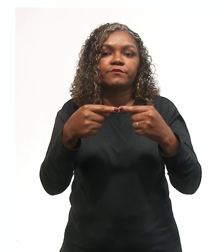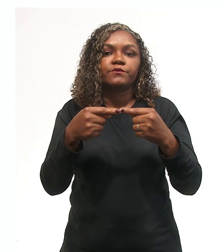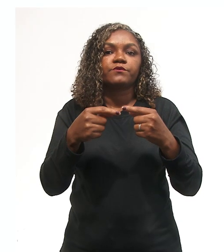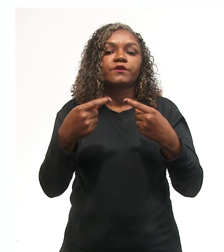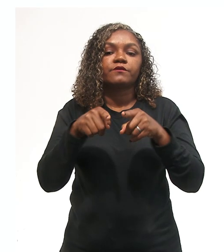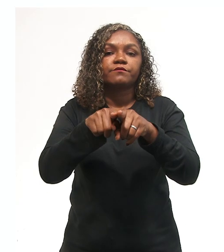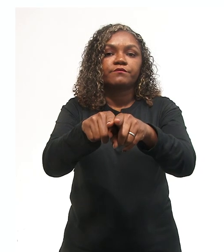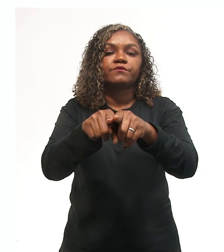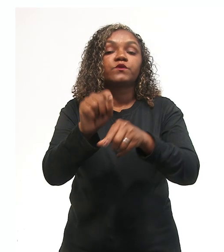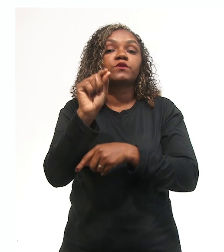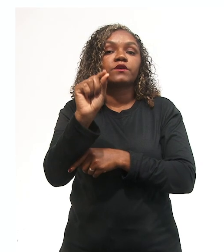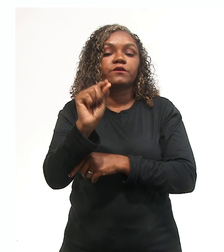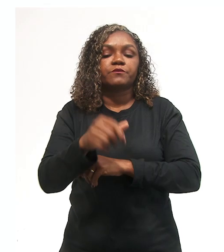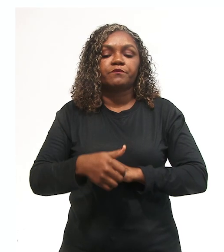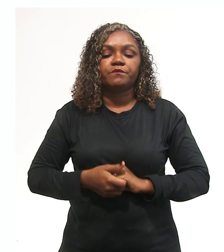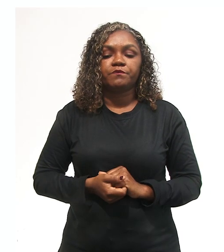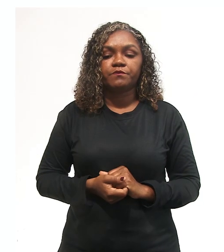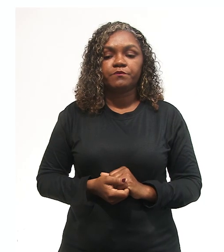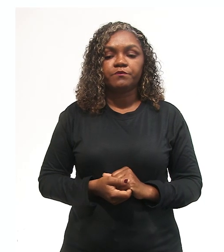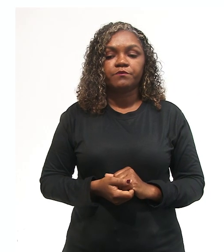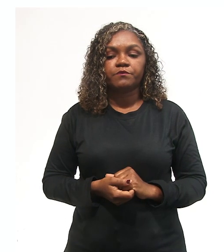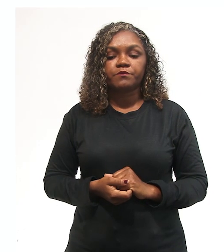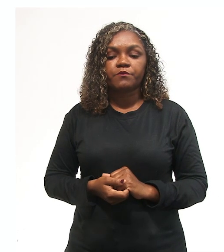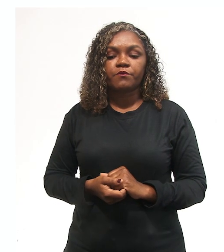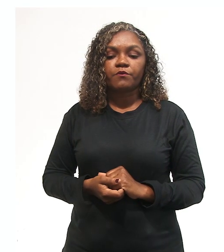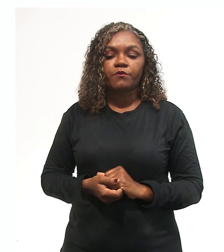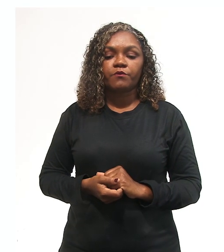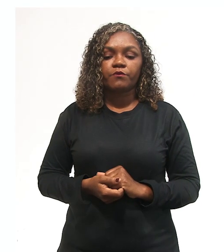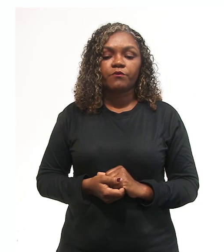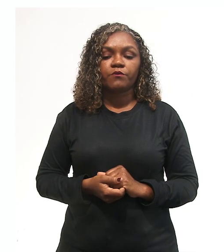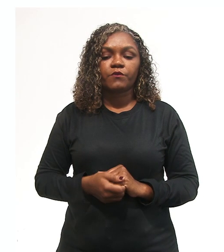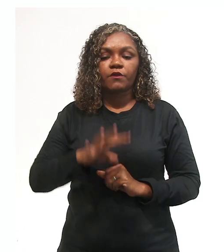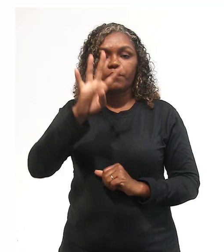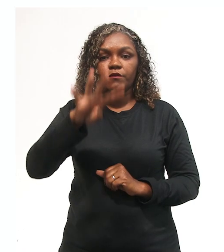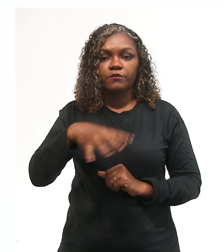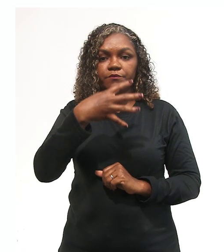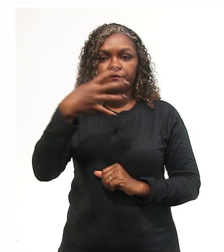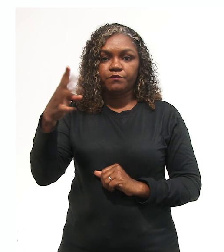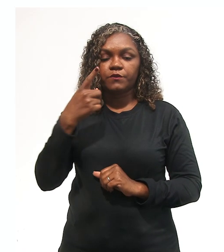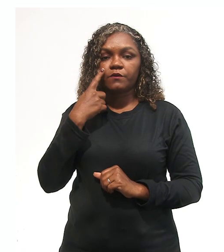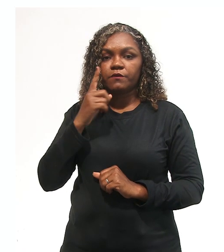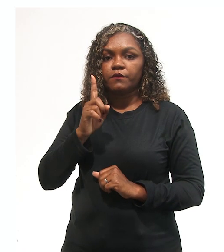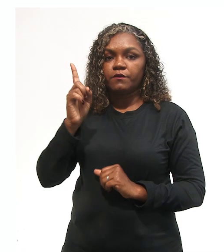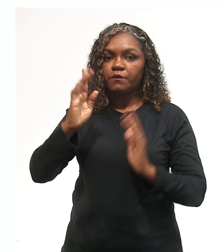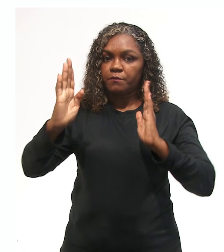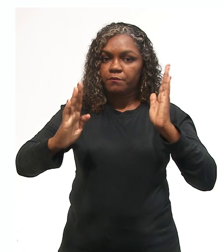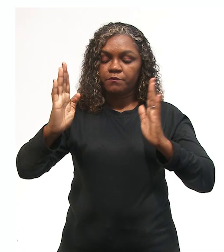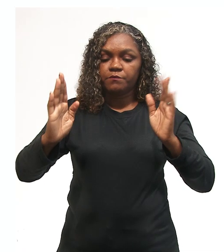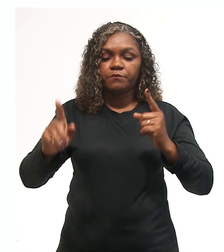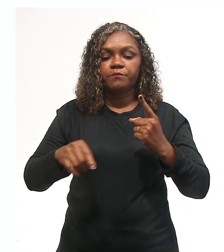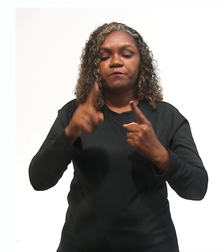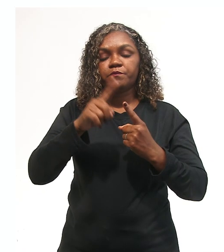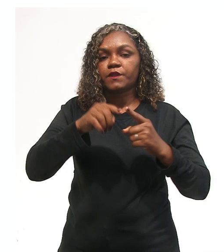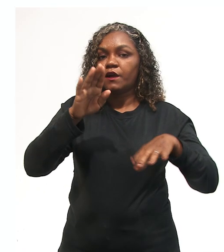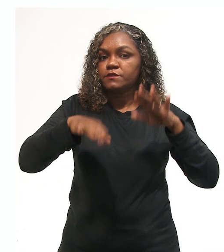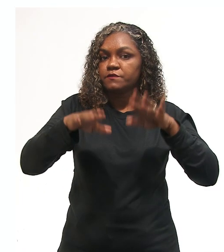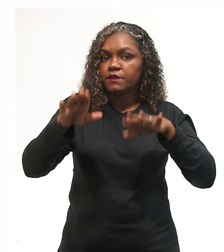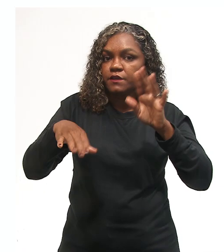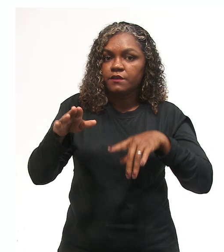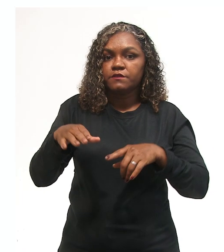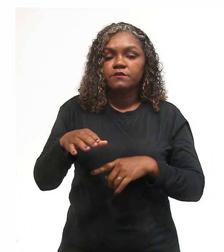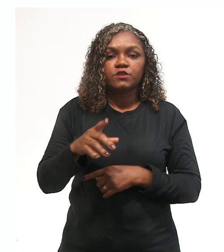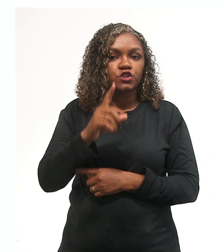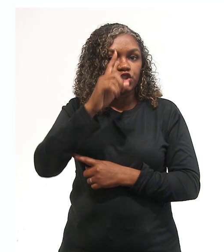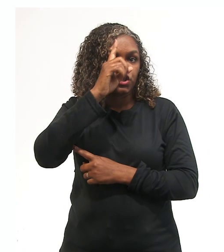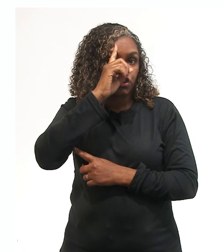acompanhada das seguintes temporalidades, né? Então, a gente tem aqui uma taxa que pode ser ao